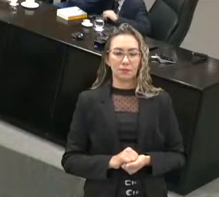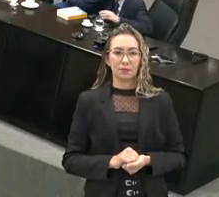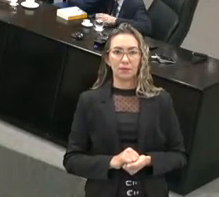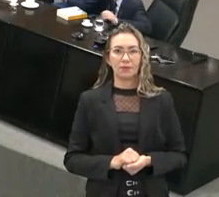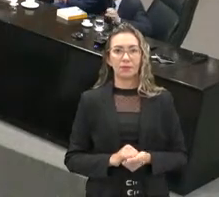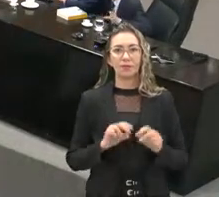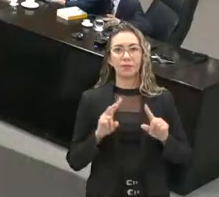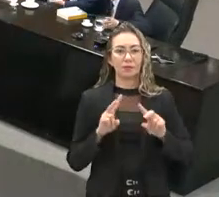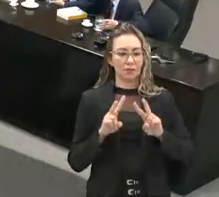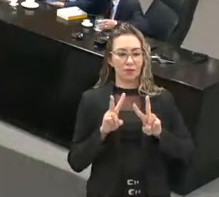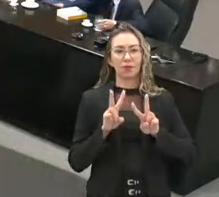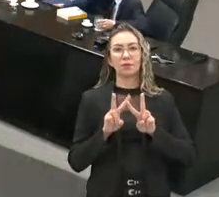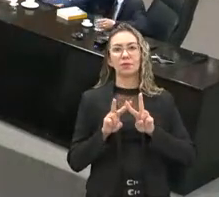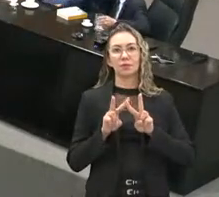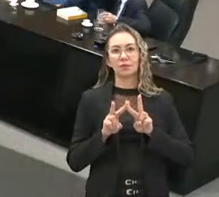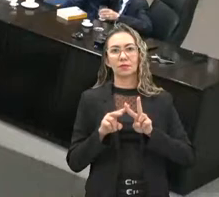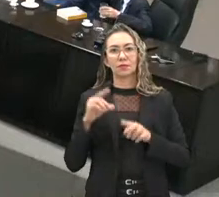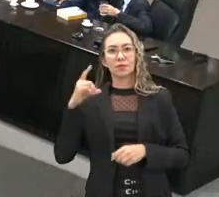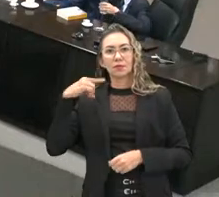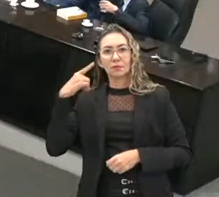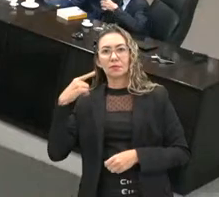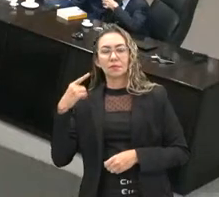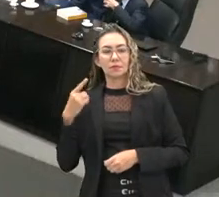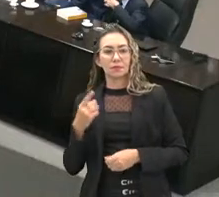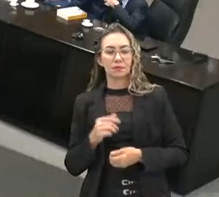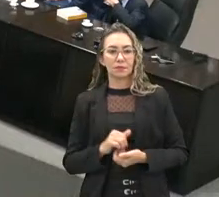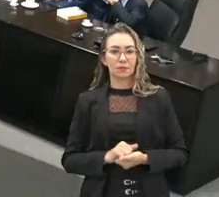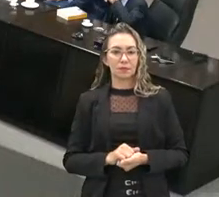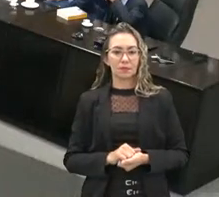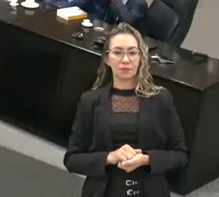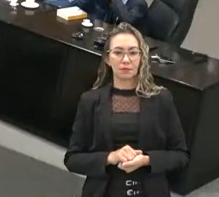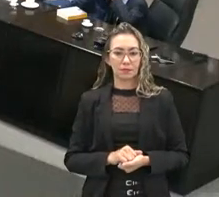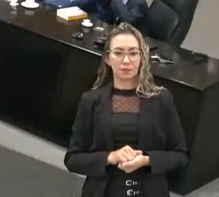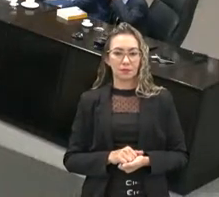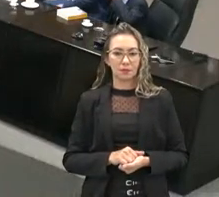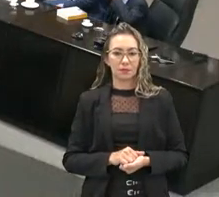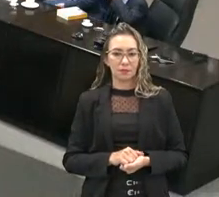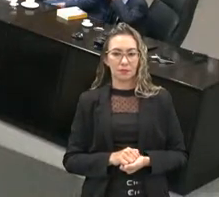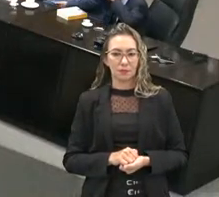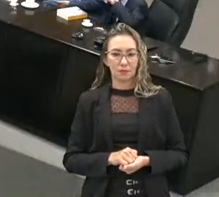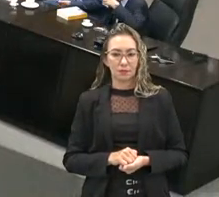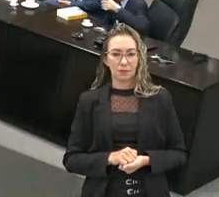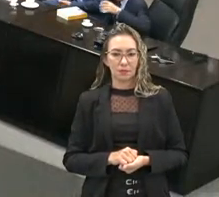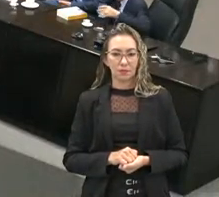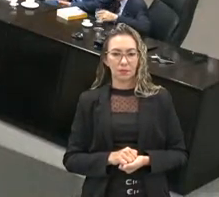Wilson, ele vai falar, acho que depois assim, tá? Porque a mãe dele tá, não dorme cedo.